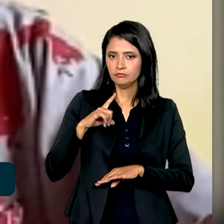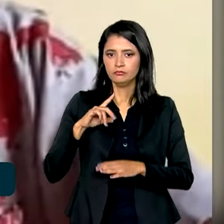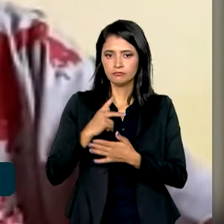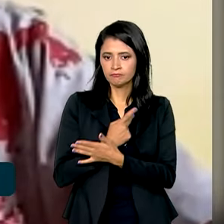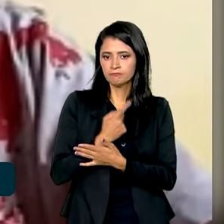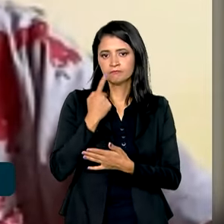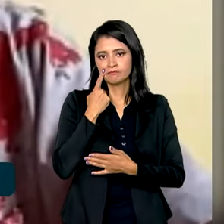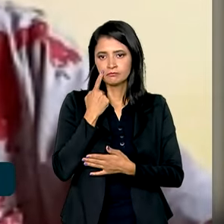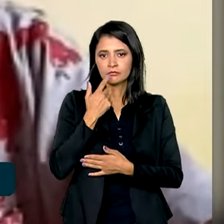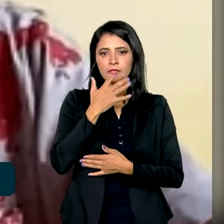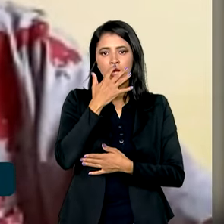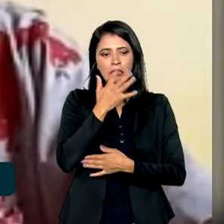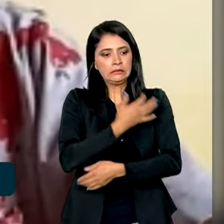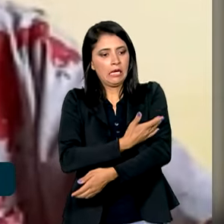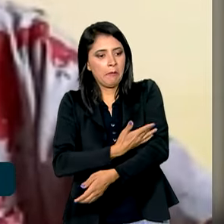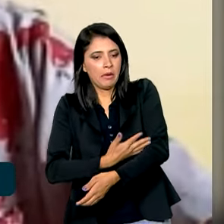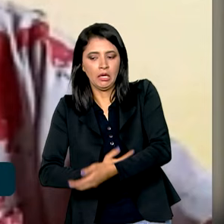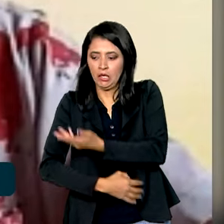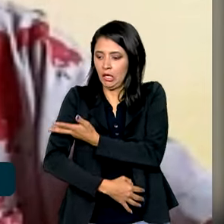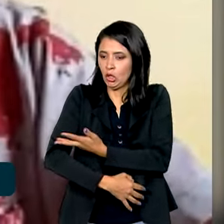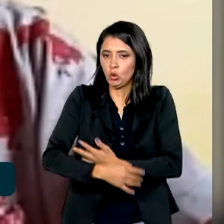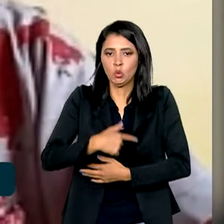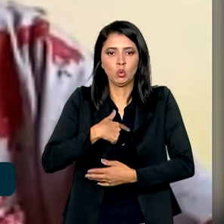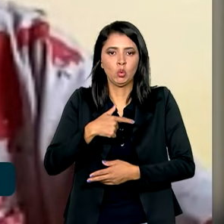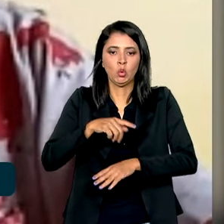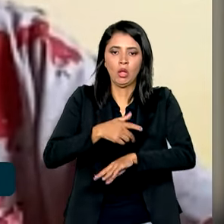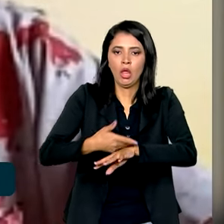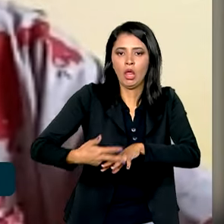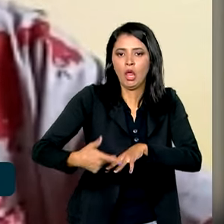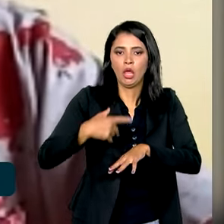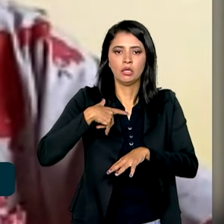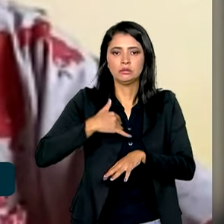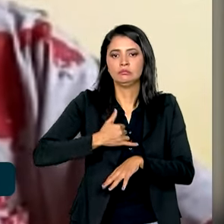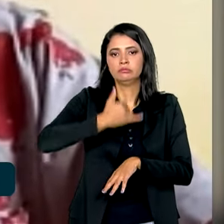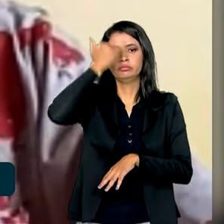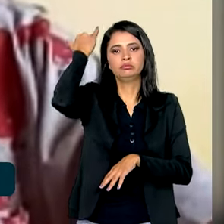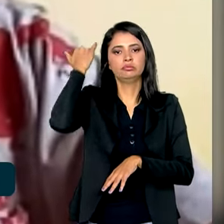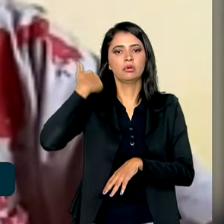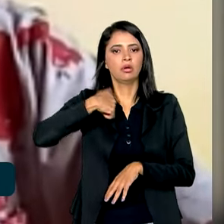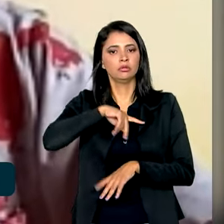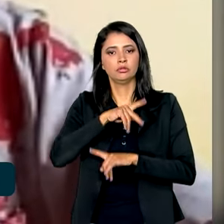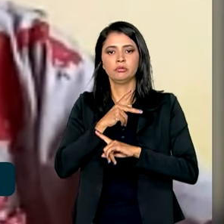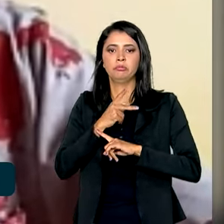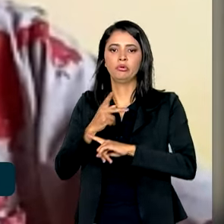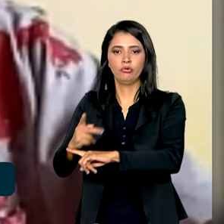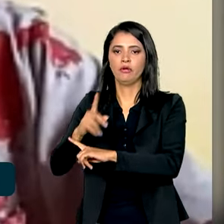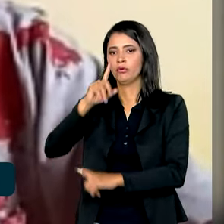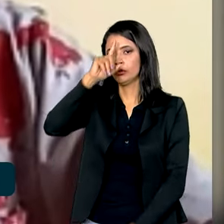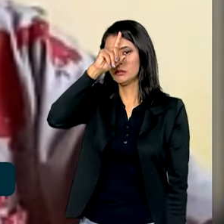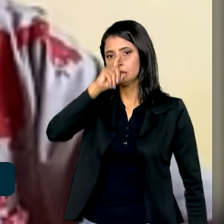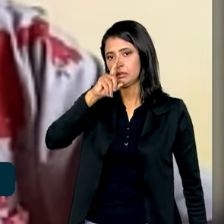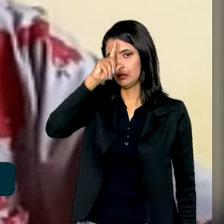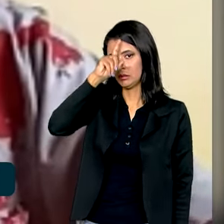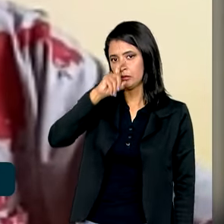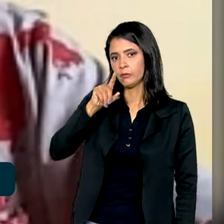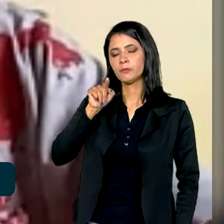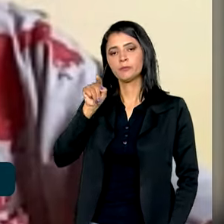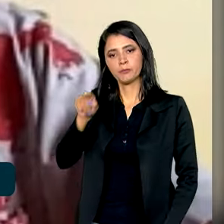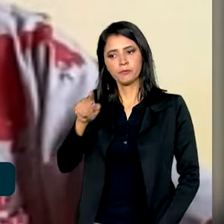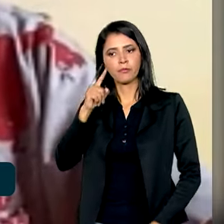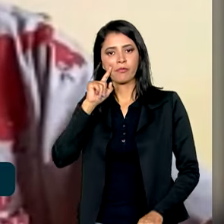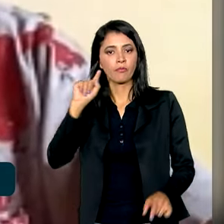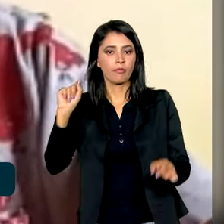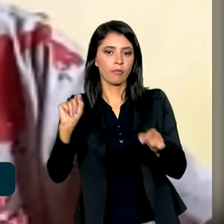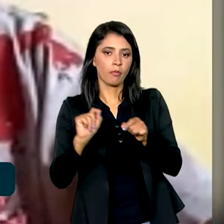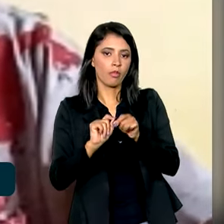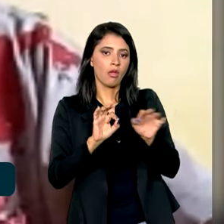aconteceria algum sangramento, algum caso, algum acidente, a gente procurava o hospital e fazia